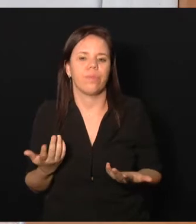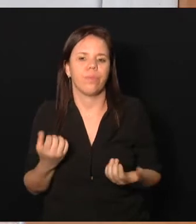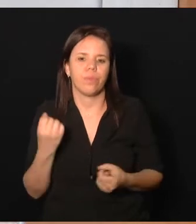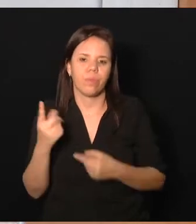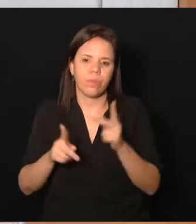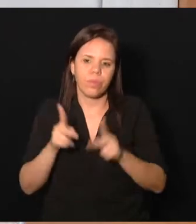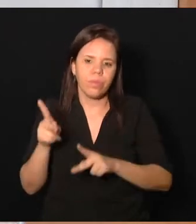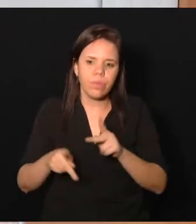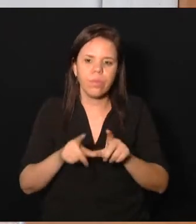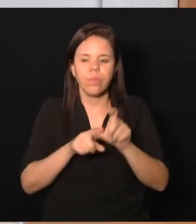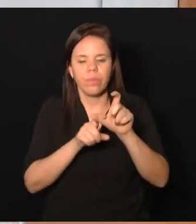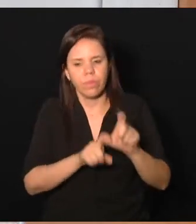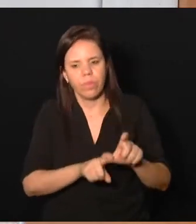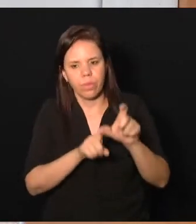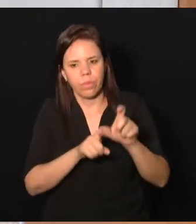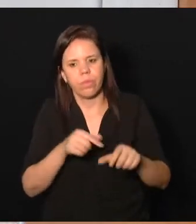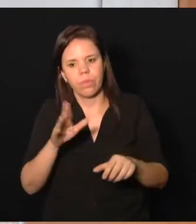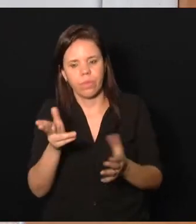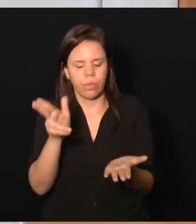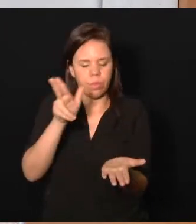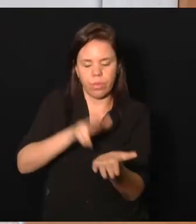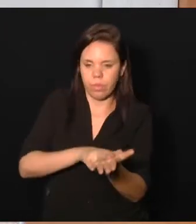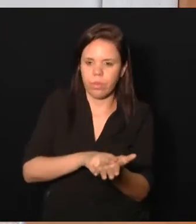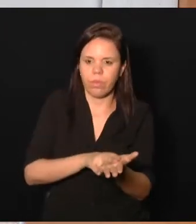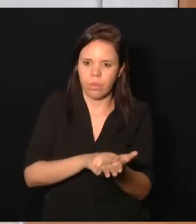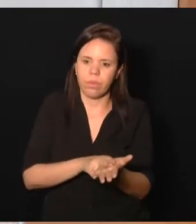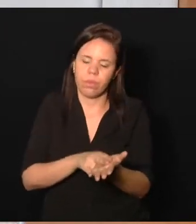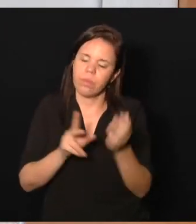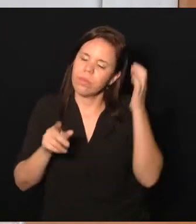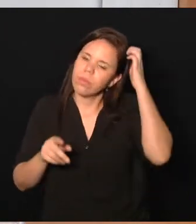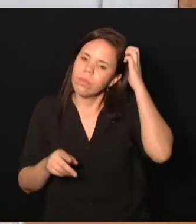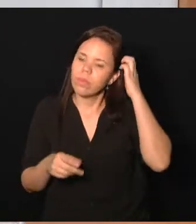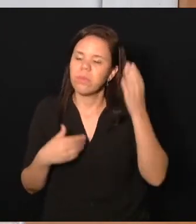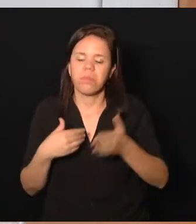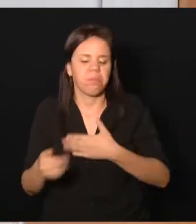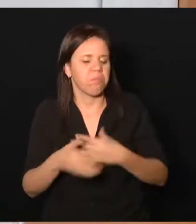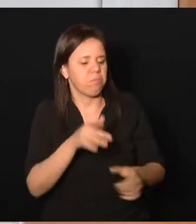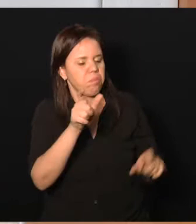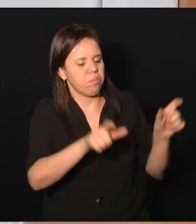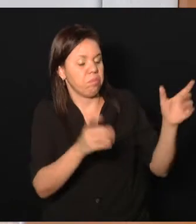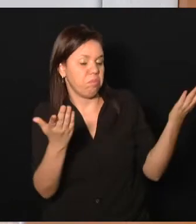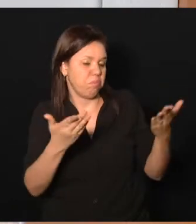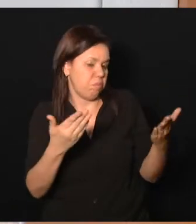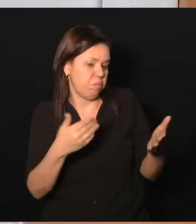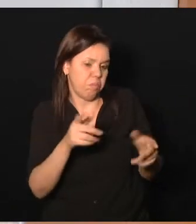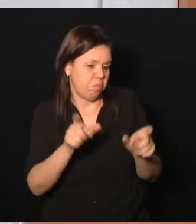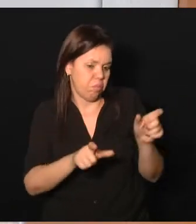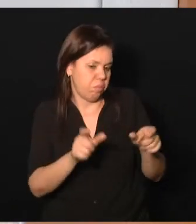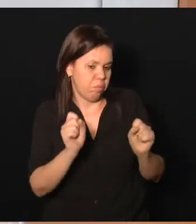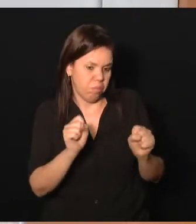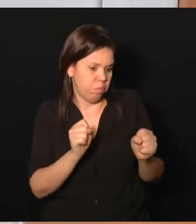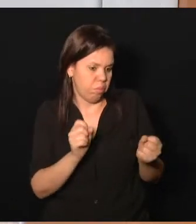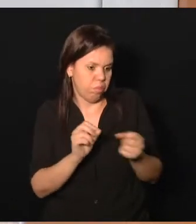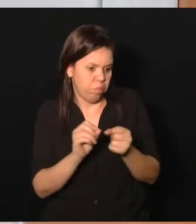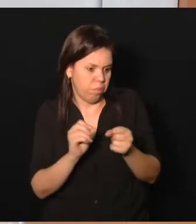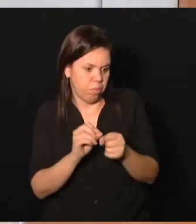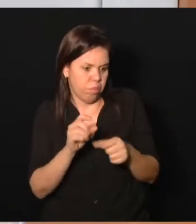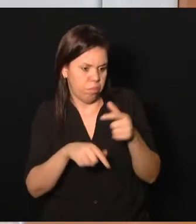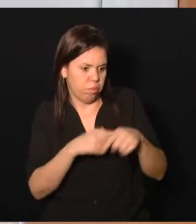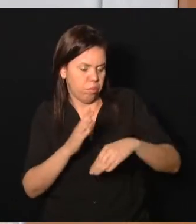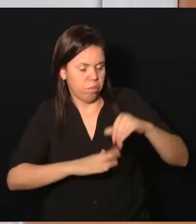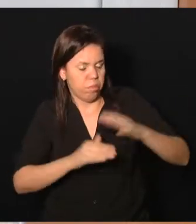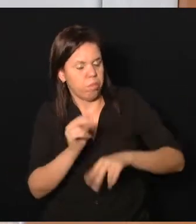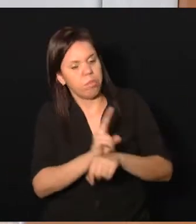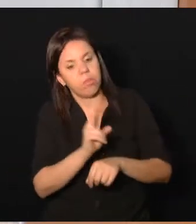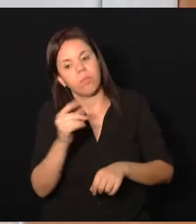mais dependência no próprio leito. E isso, qualquer um hoje pode ser cuidador. O que é mais importante